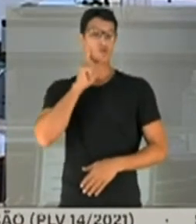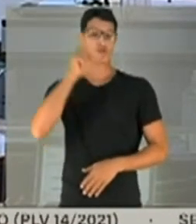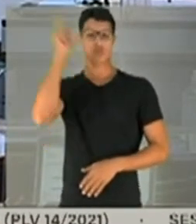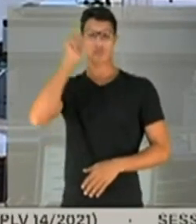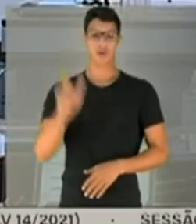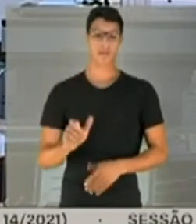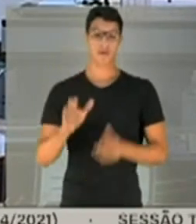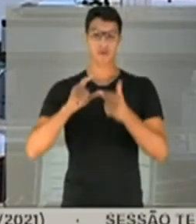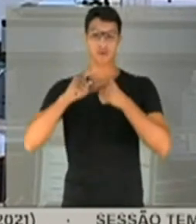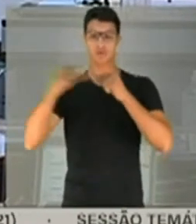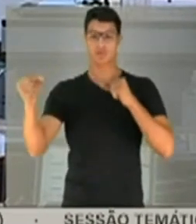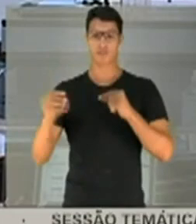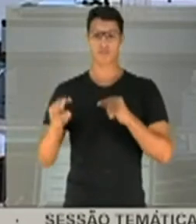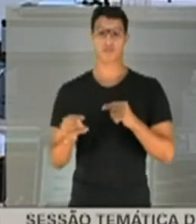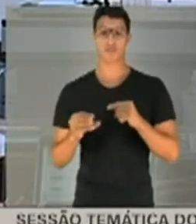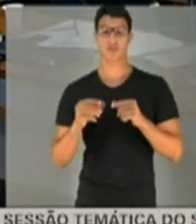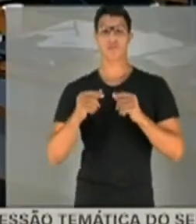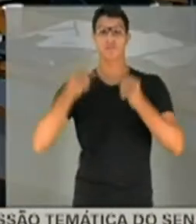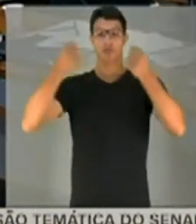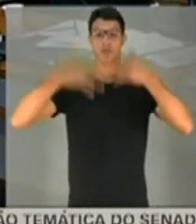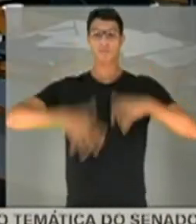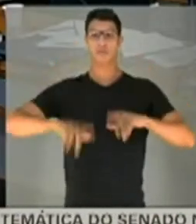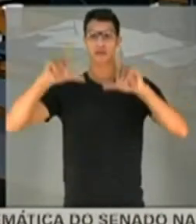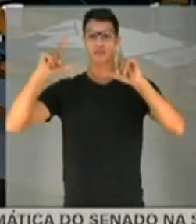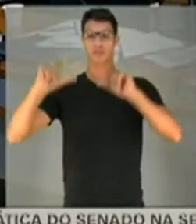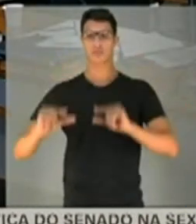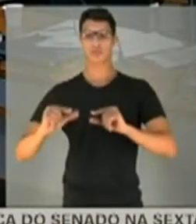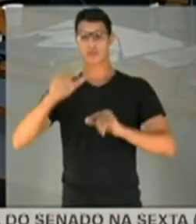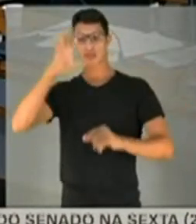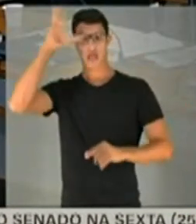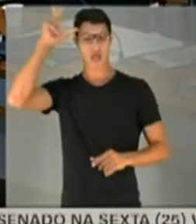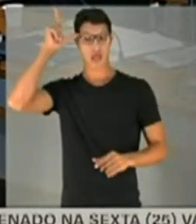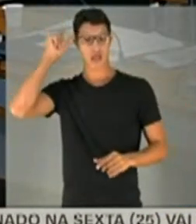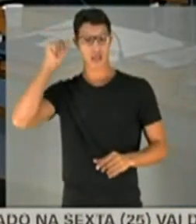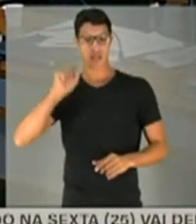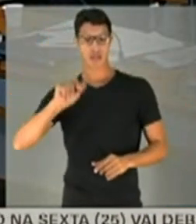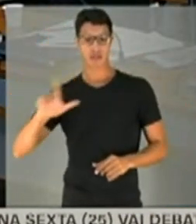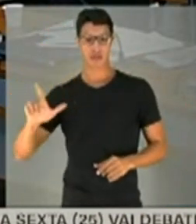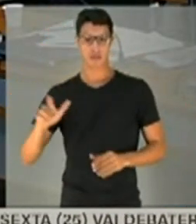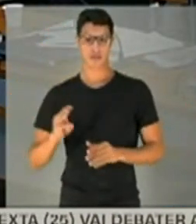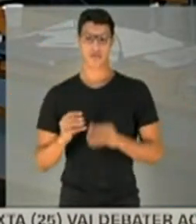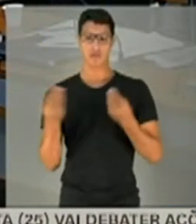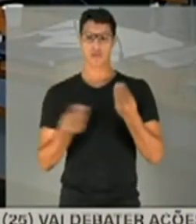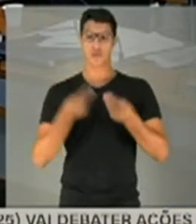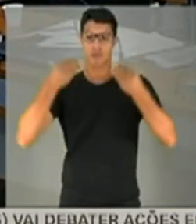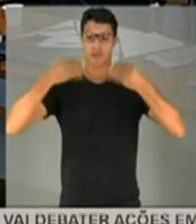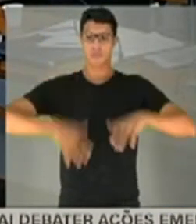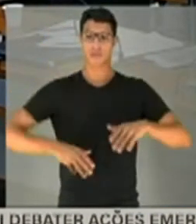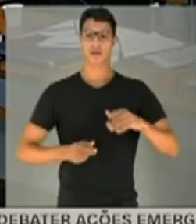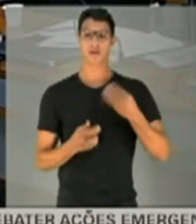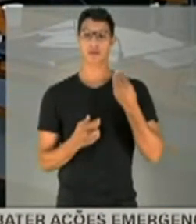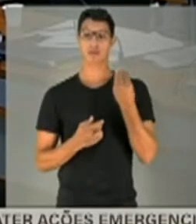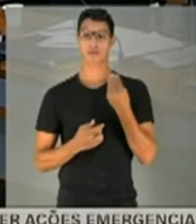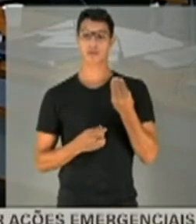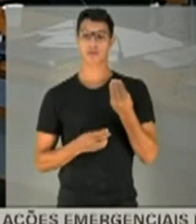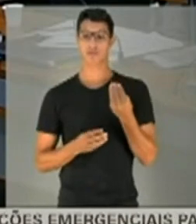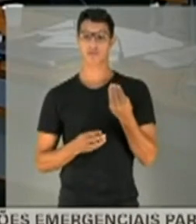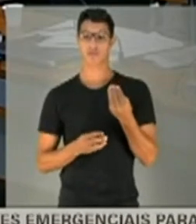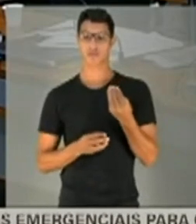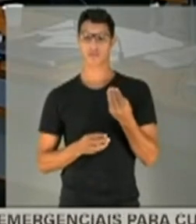Brasil. Como é que se explica o baixo índice de óbito na África? Como é que os